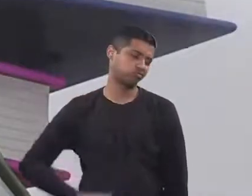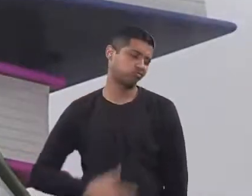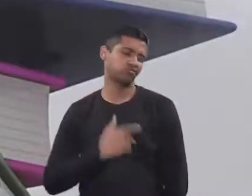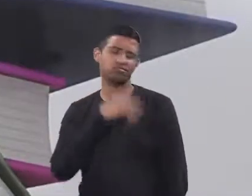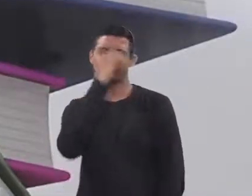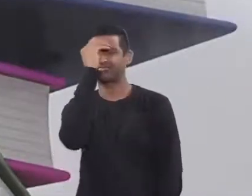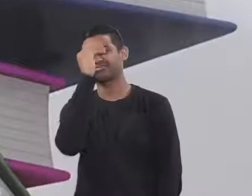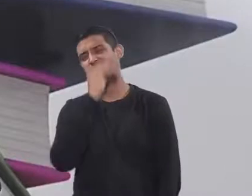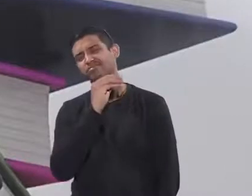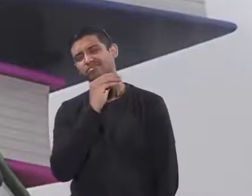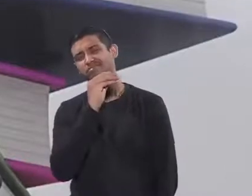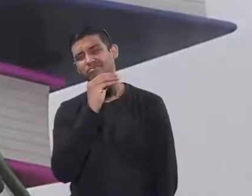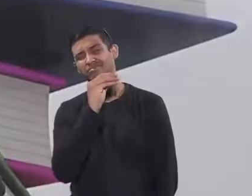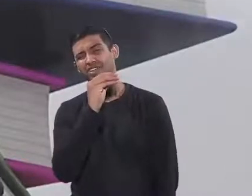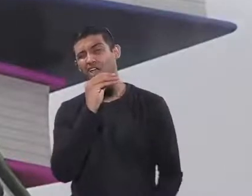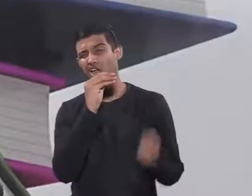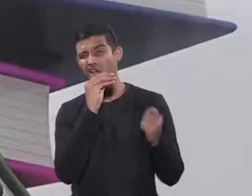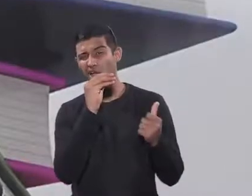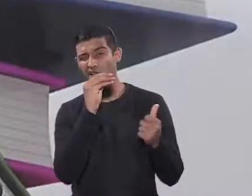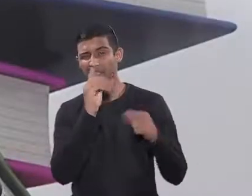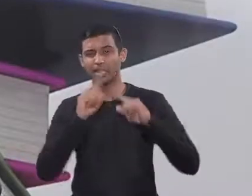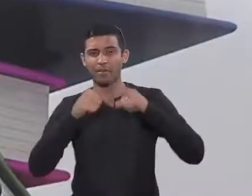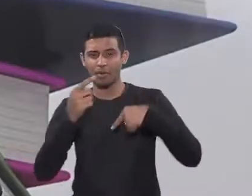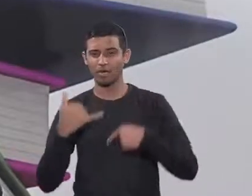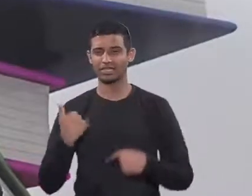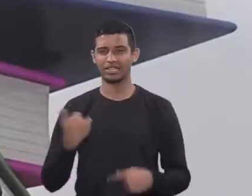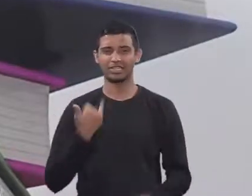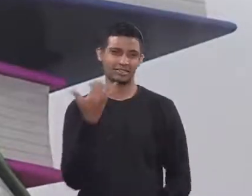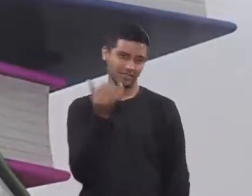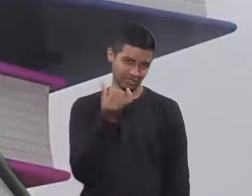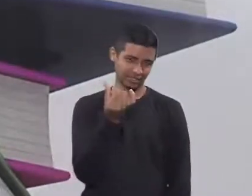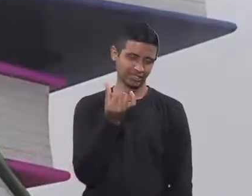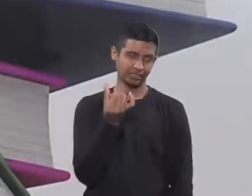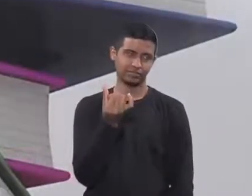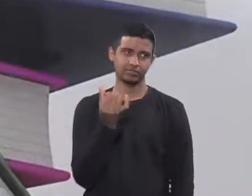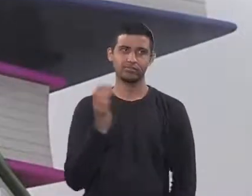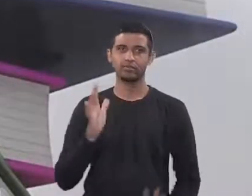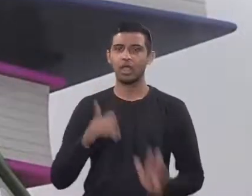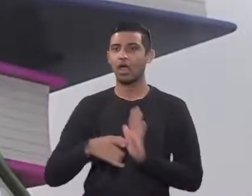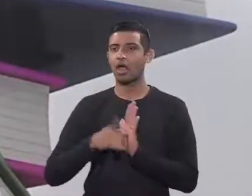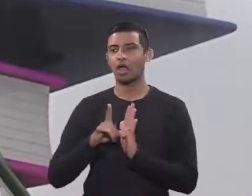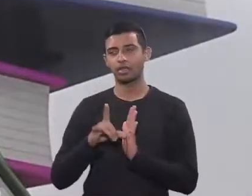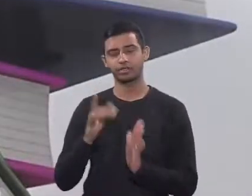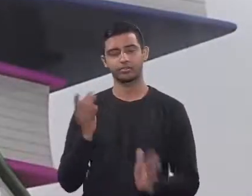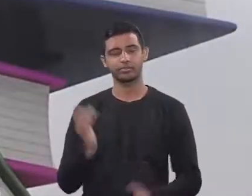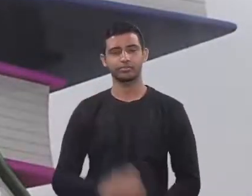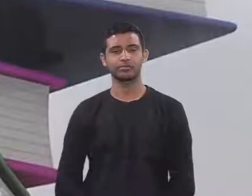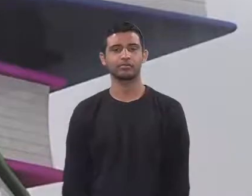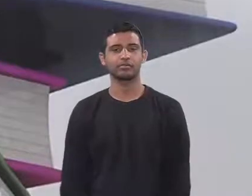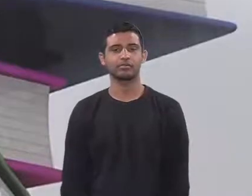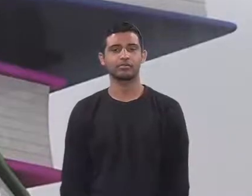não queria muito. Aí com 16 anos na verdade,